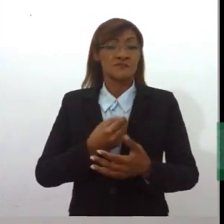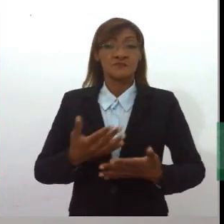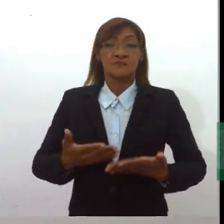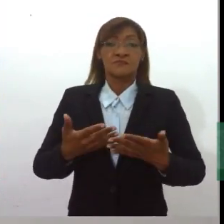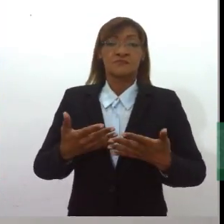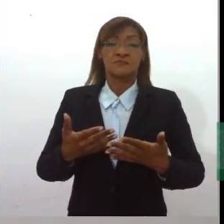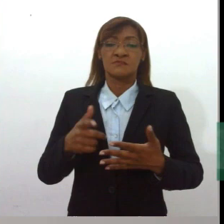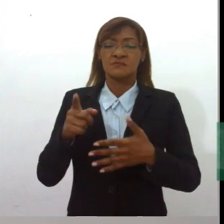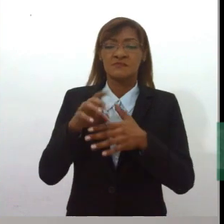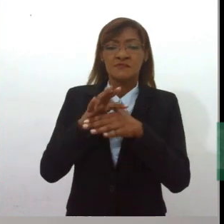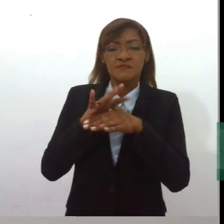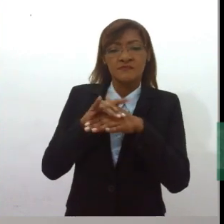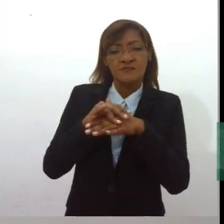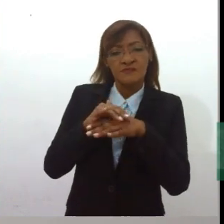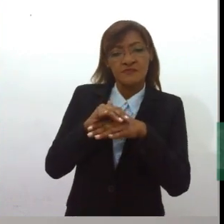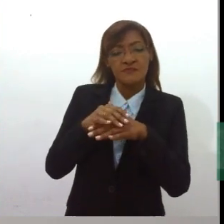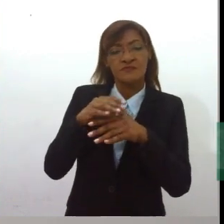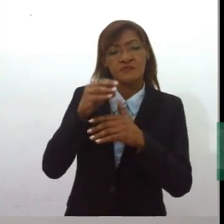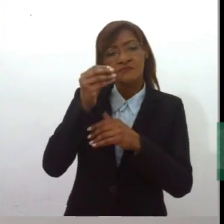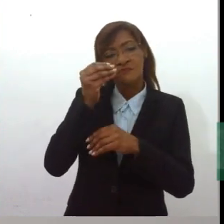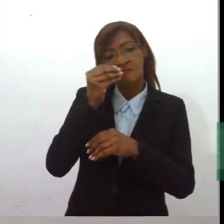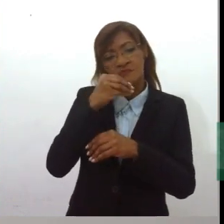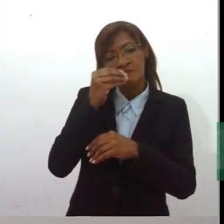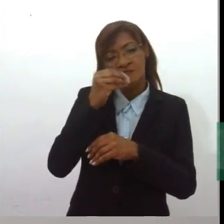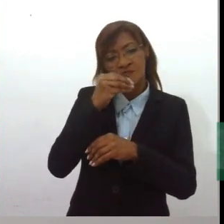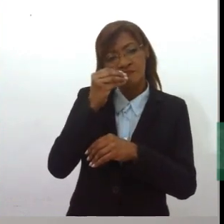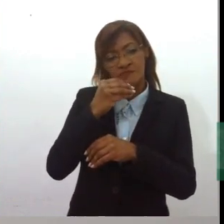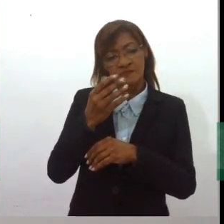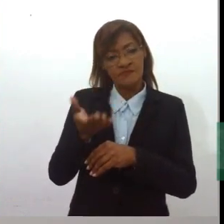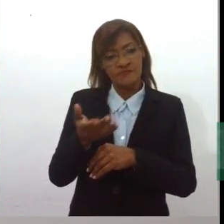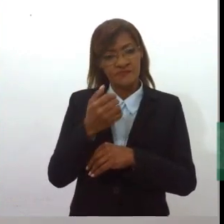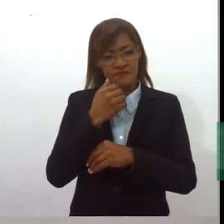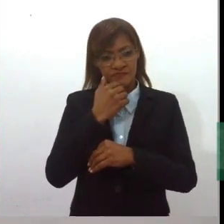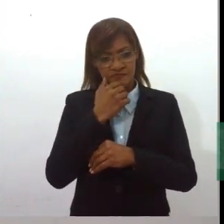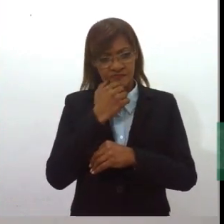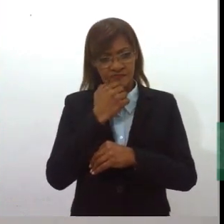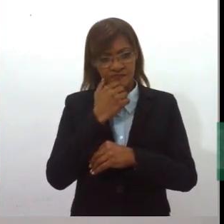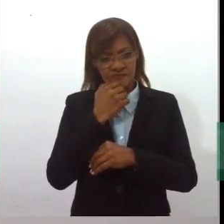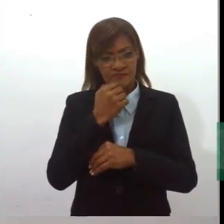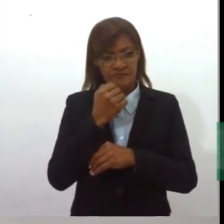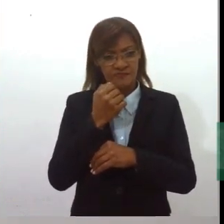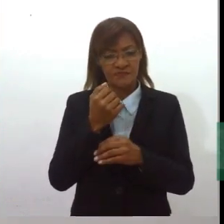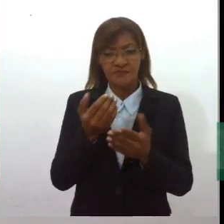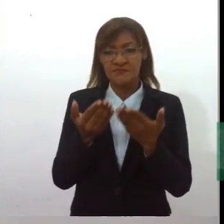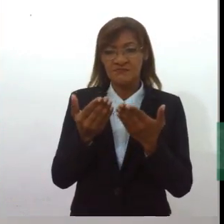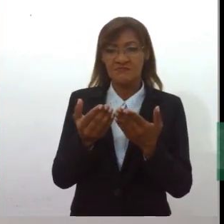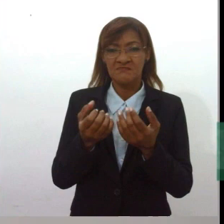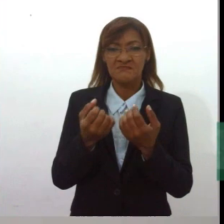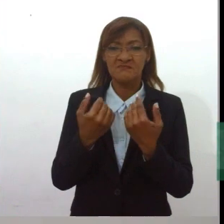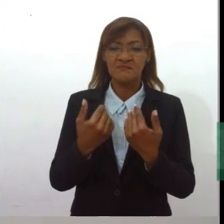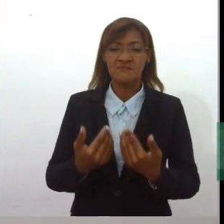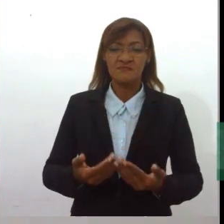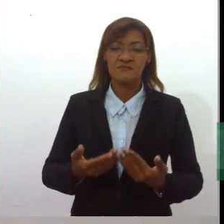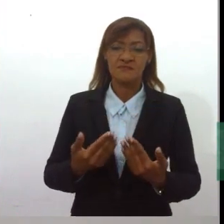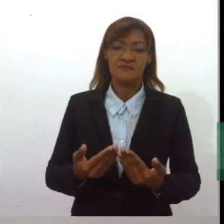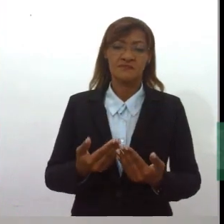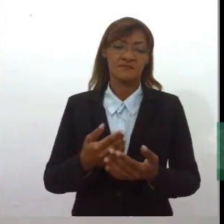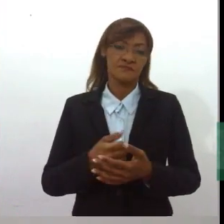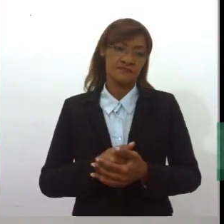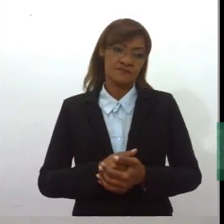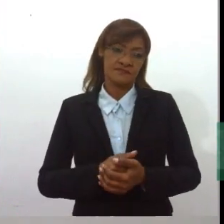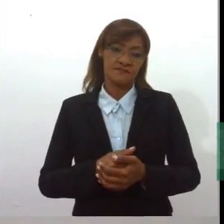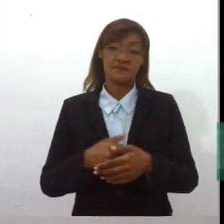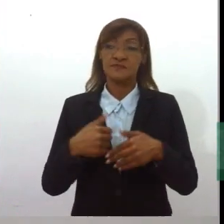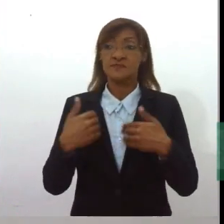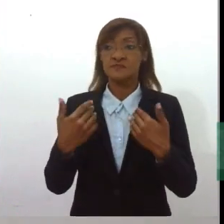dele o animal eh eh eh eh já a a a paz não manda né então totalmente